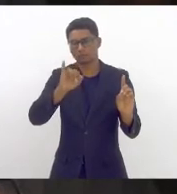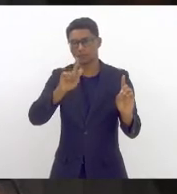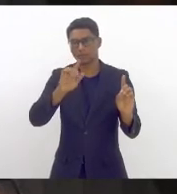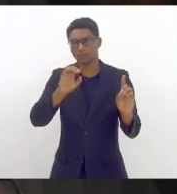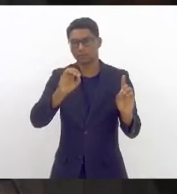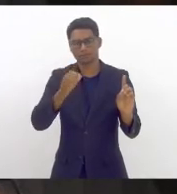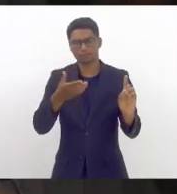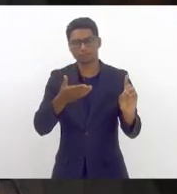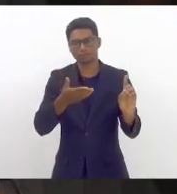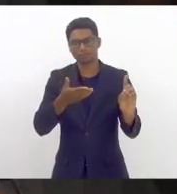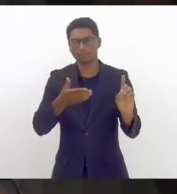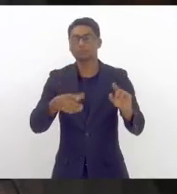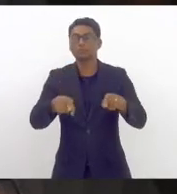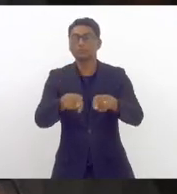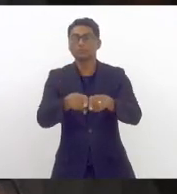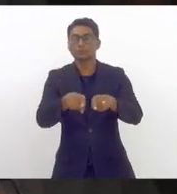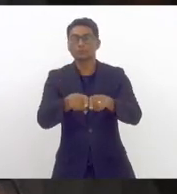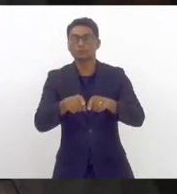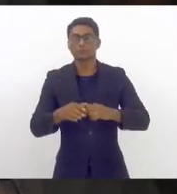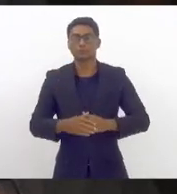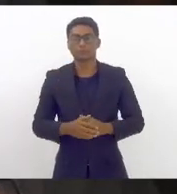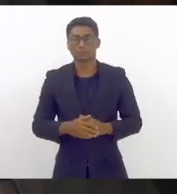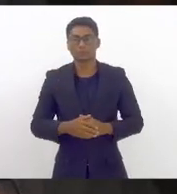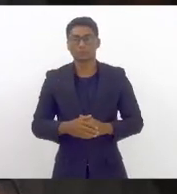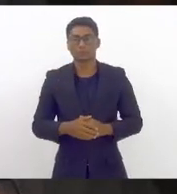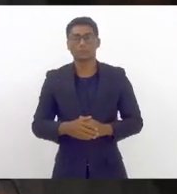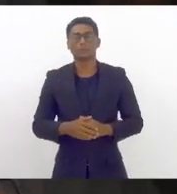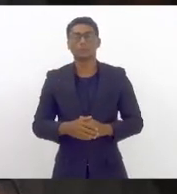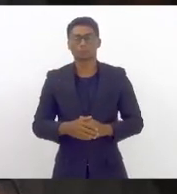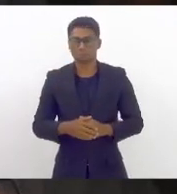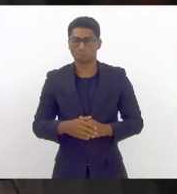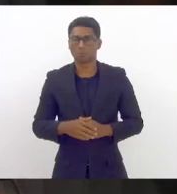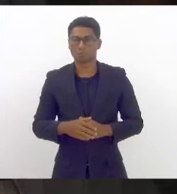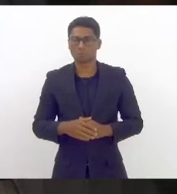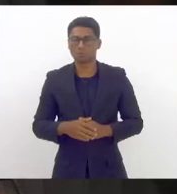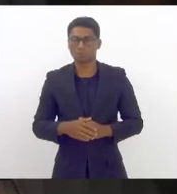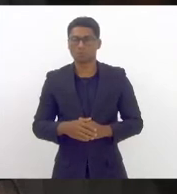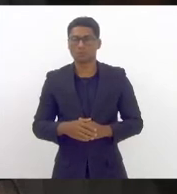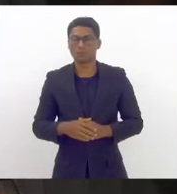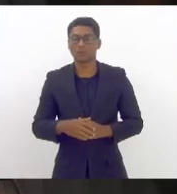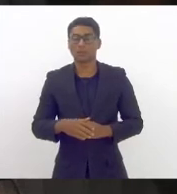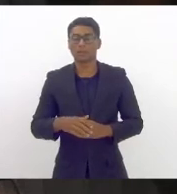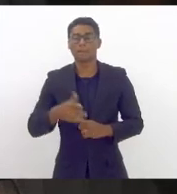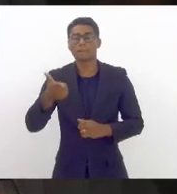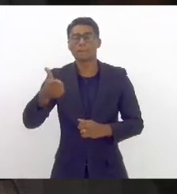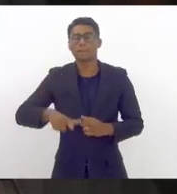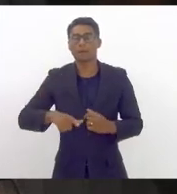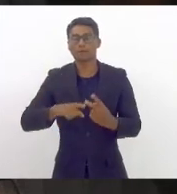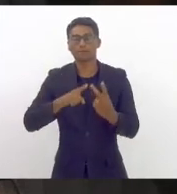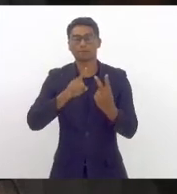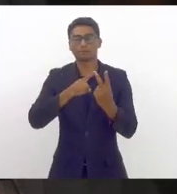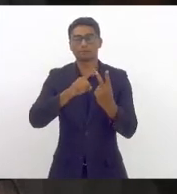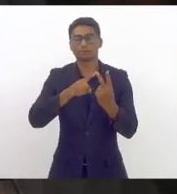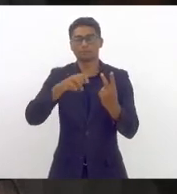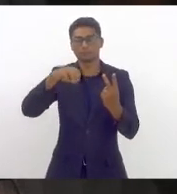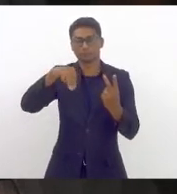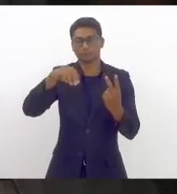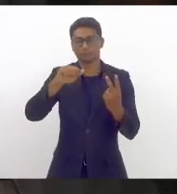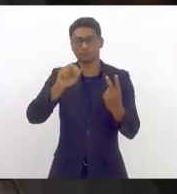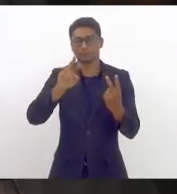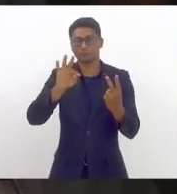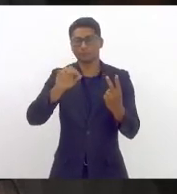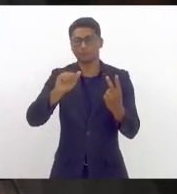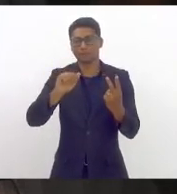e a participação efetiva da deputada Marta Rocha